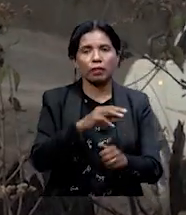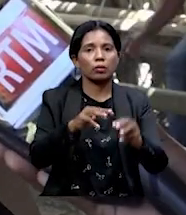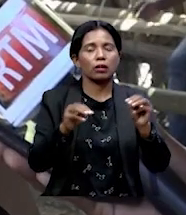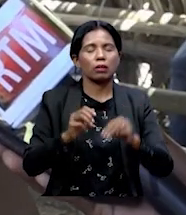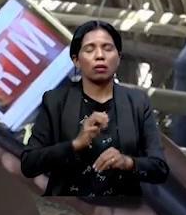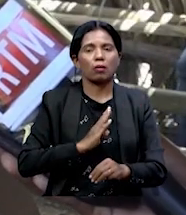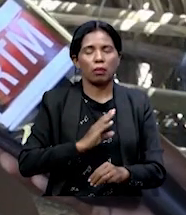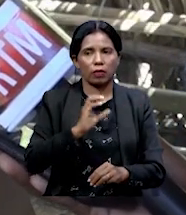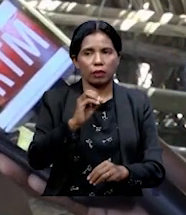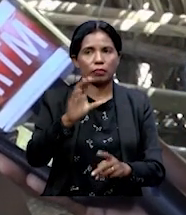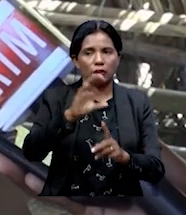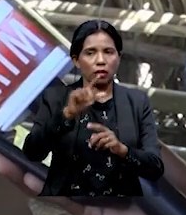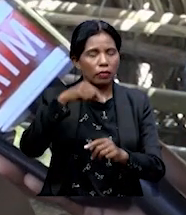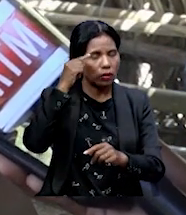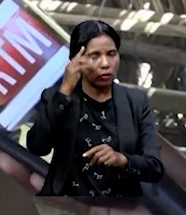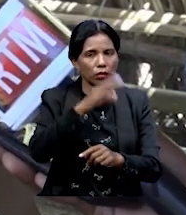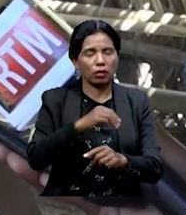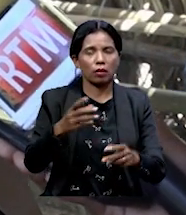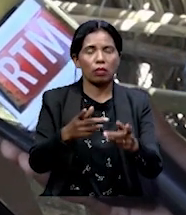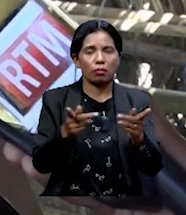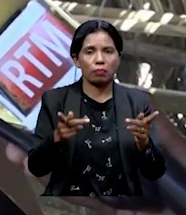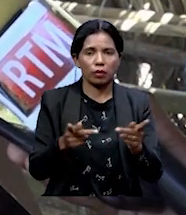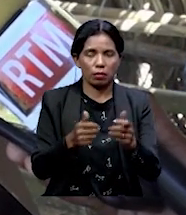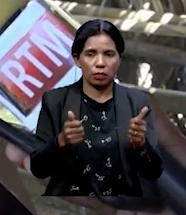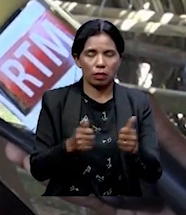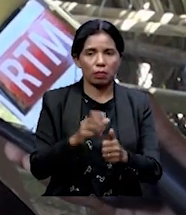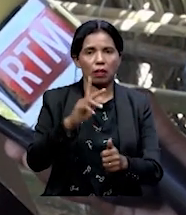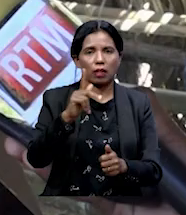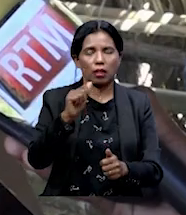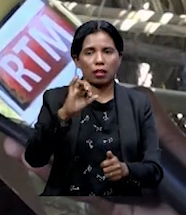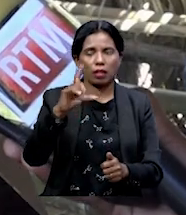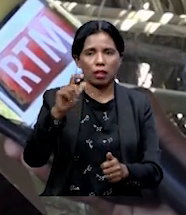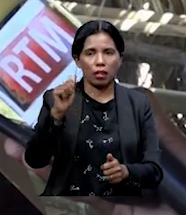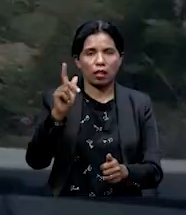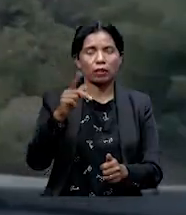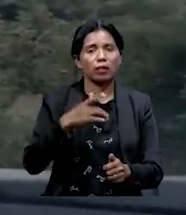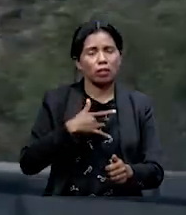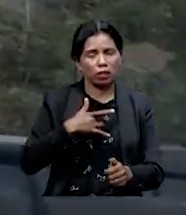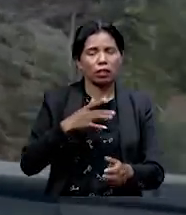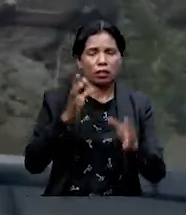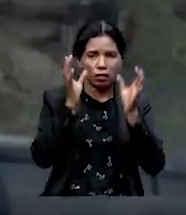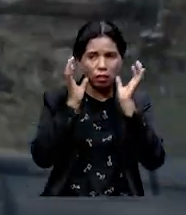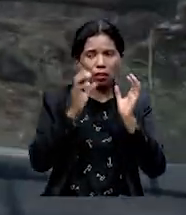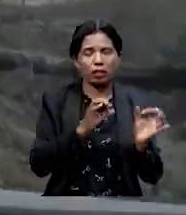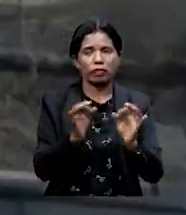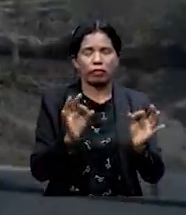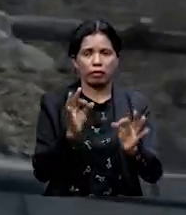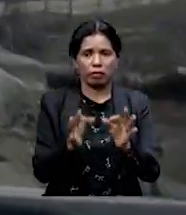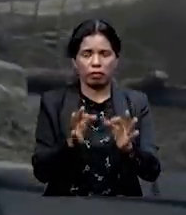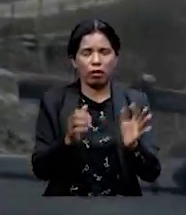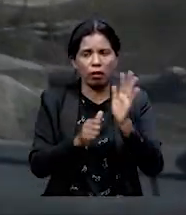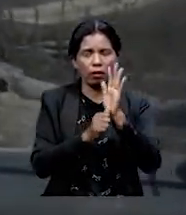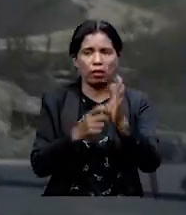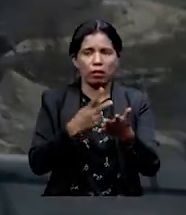Bobonaro. Sefe Suku Mileku, posto administrativo Cailaco, Amancio Barreto da Costa, sinte triste, mas que apresenta uma proposta com